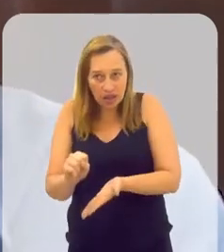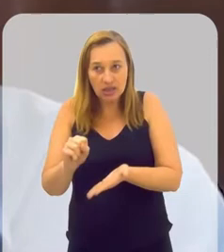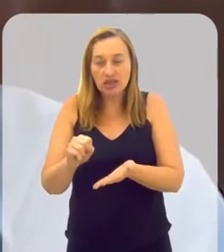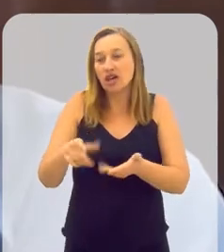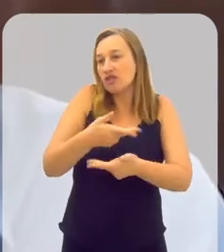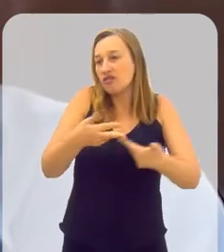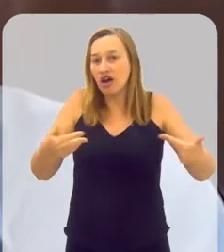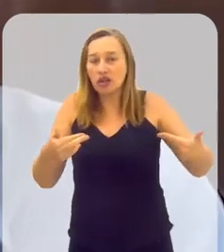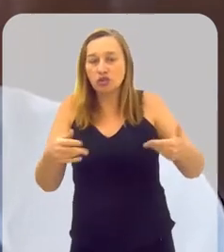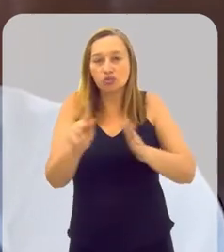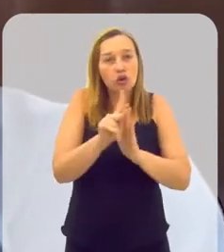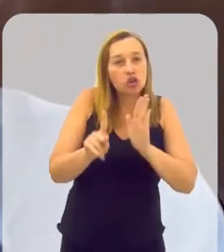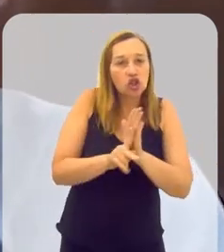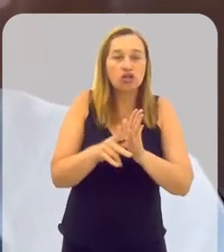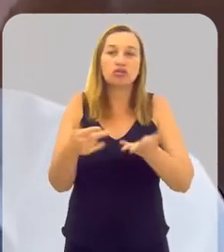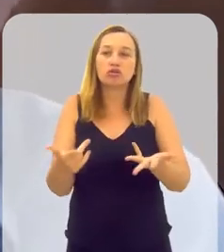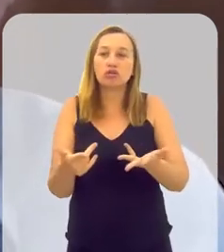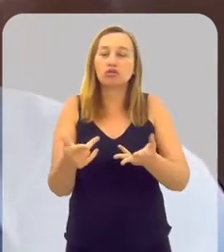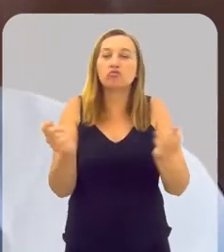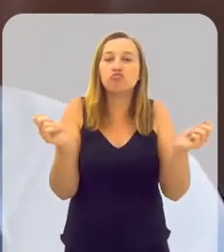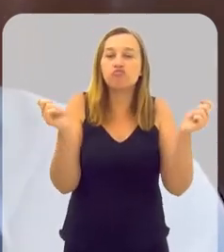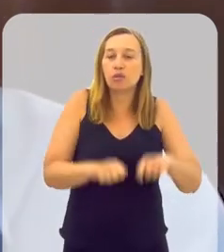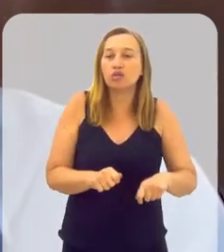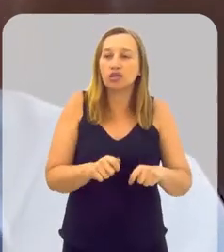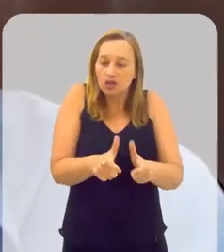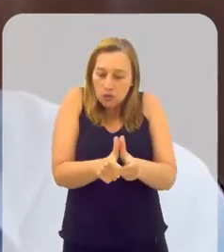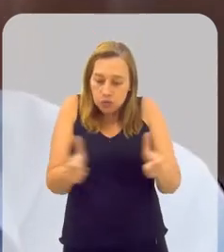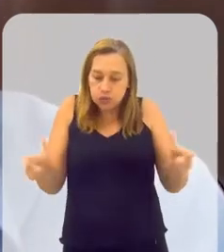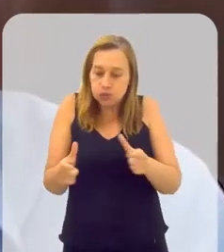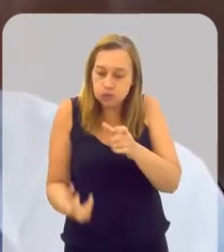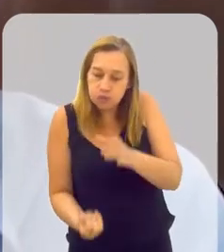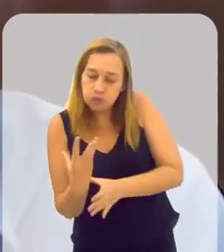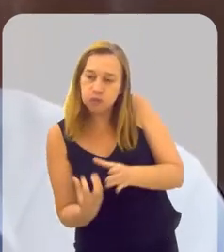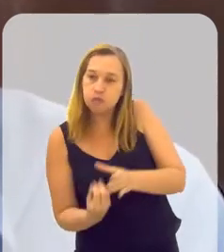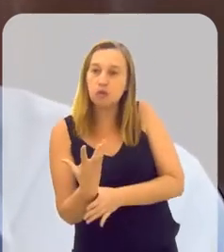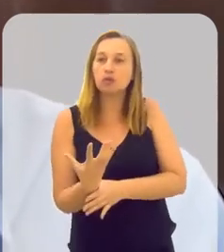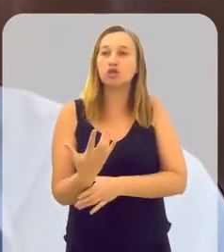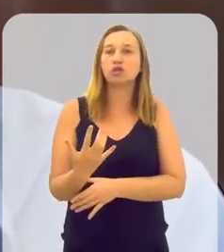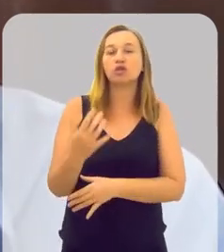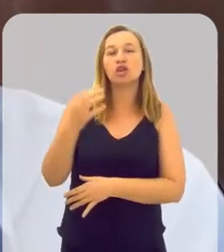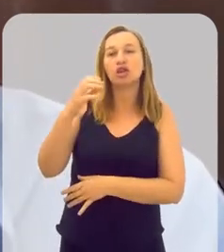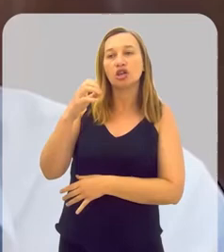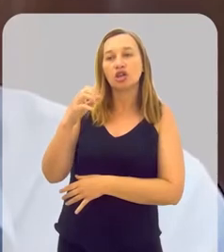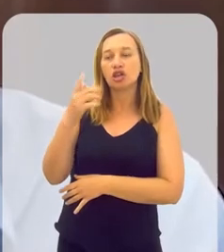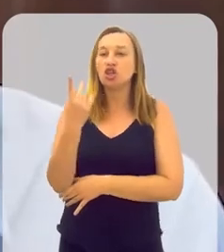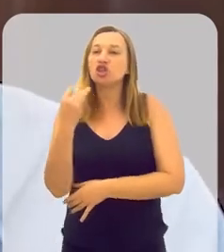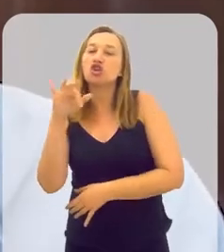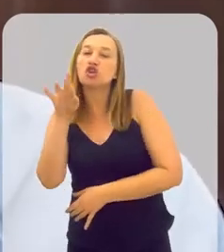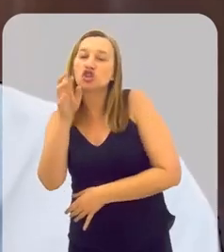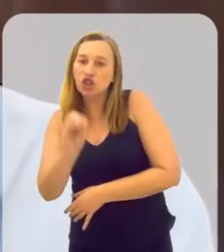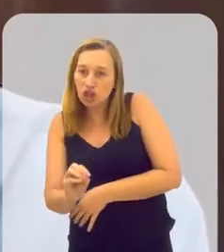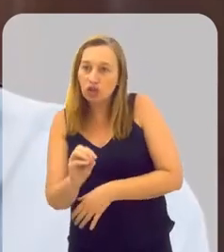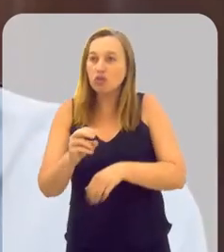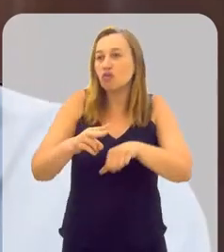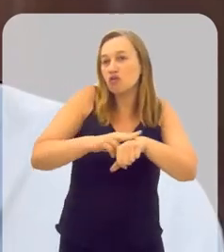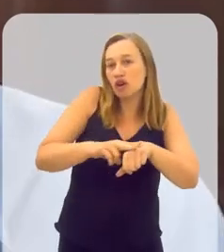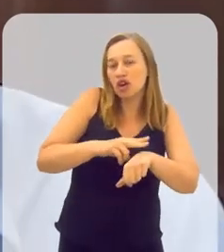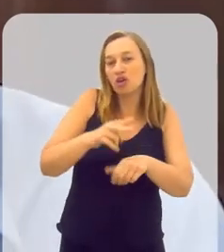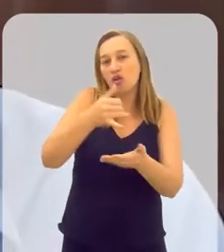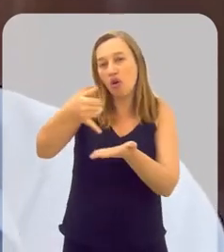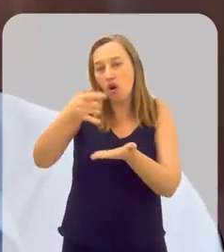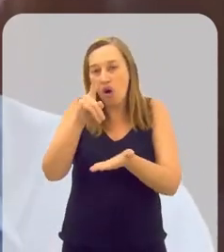offshore, que existem diversos projetos colocados, com o potencial que a gente tem de produção de hidrogênio, seja hidrogênio verde